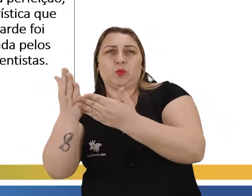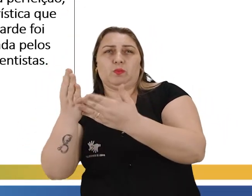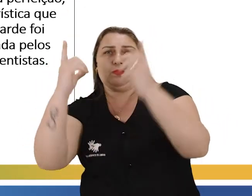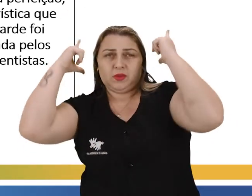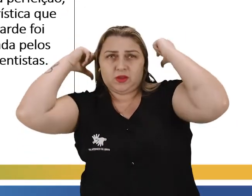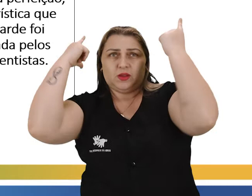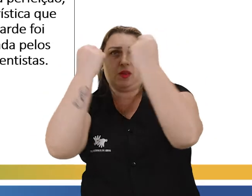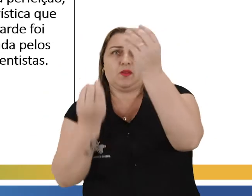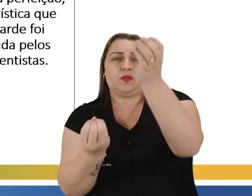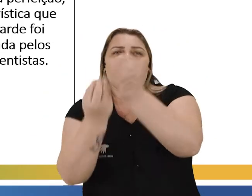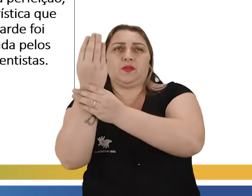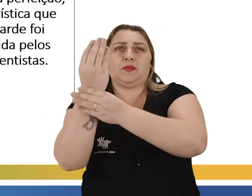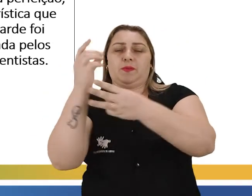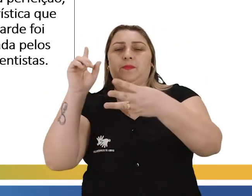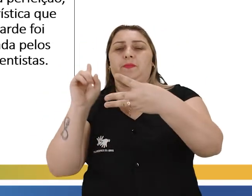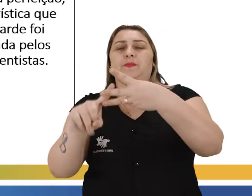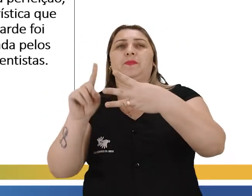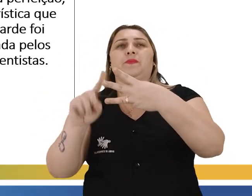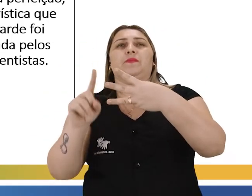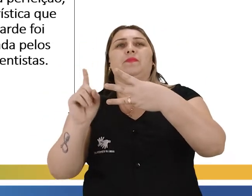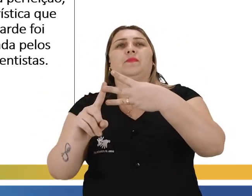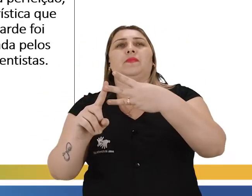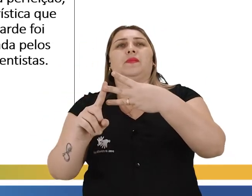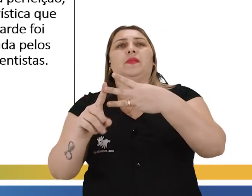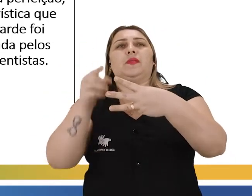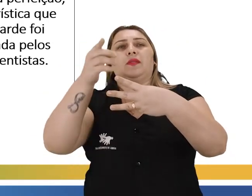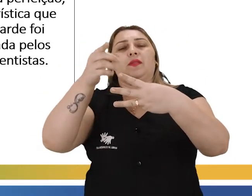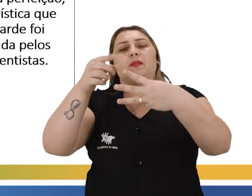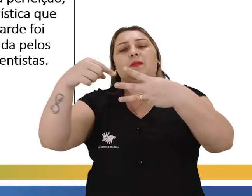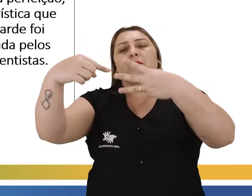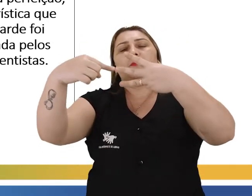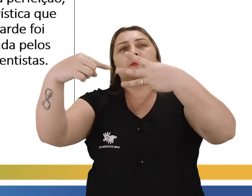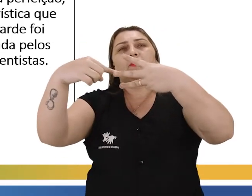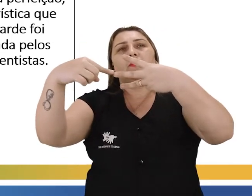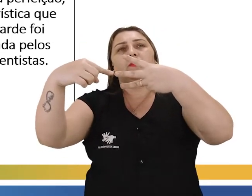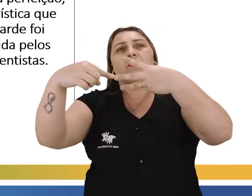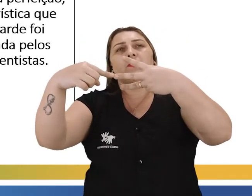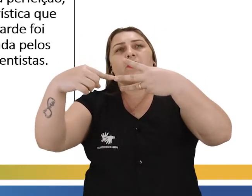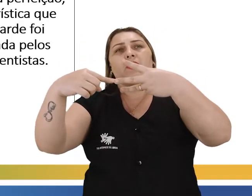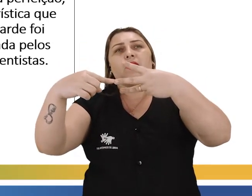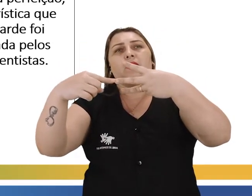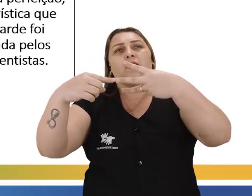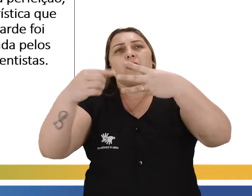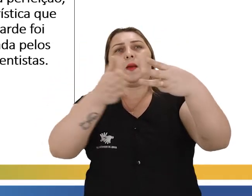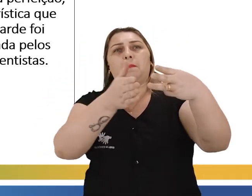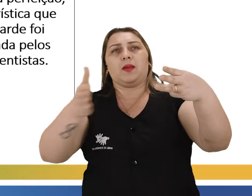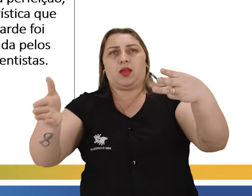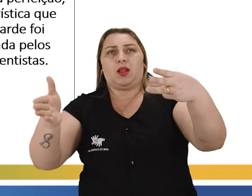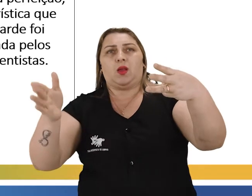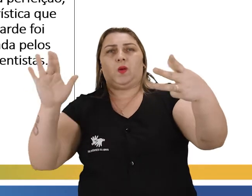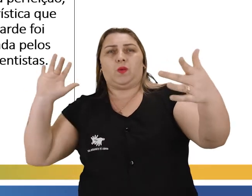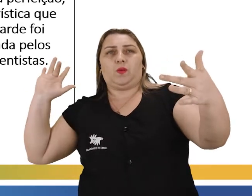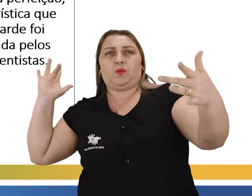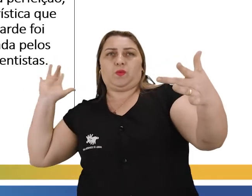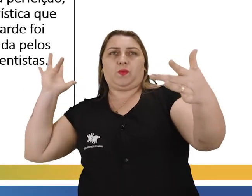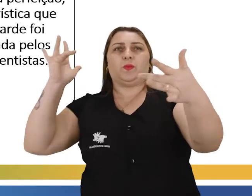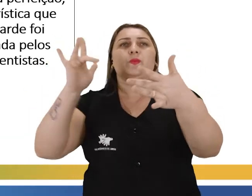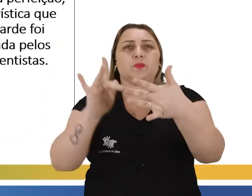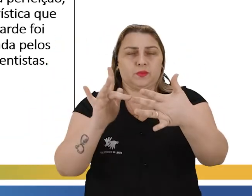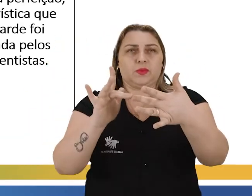Grécia, uma outra, a figura do meio, né, ela é do período clássico, no período do